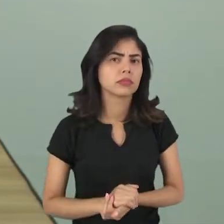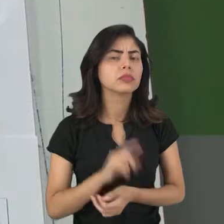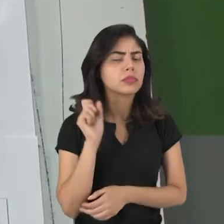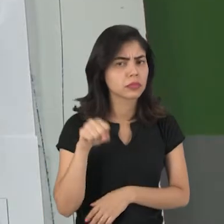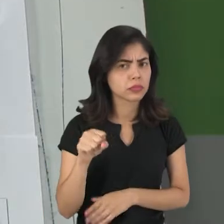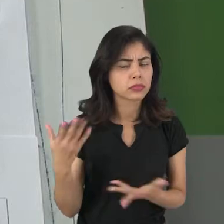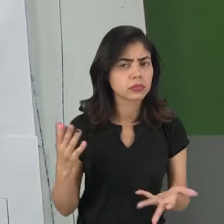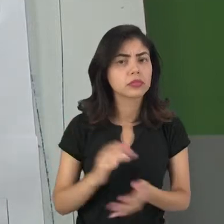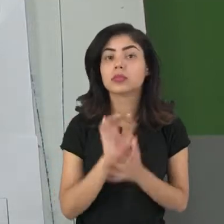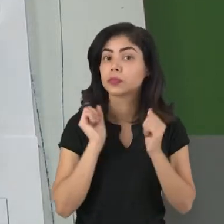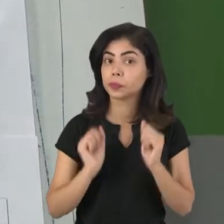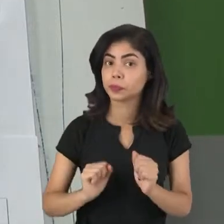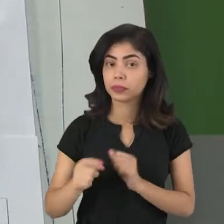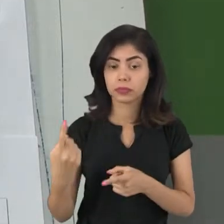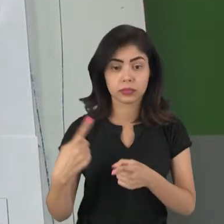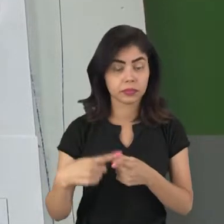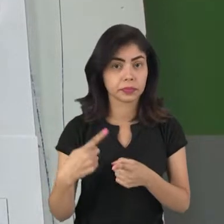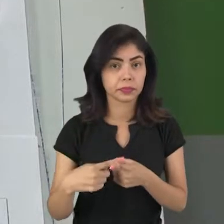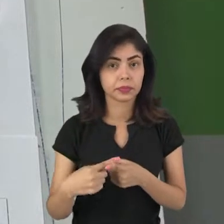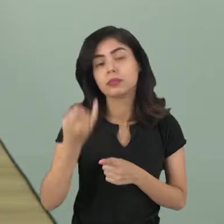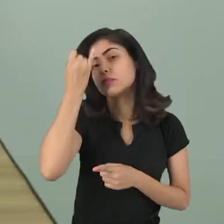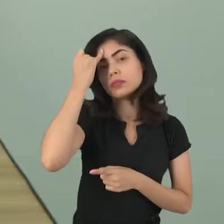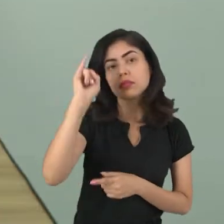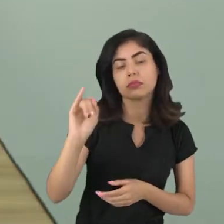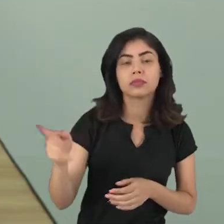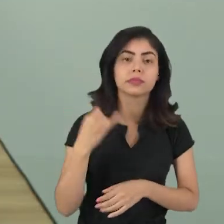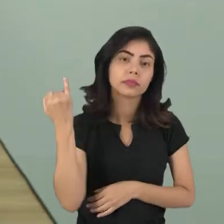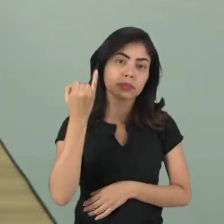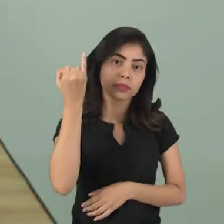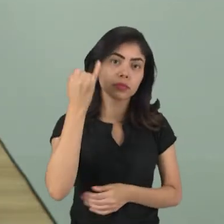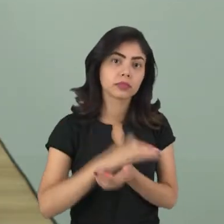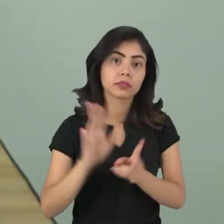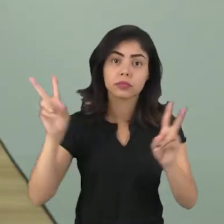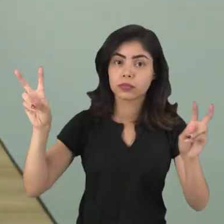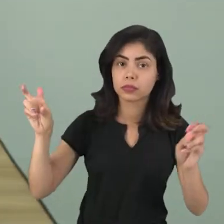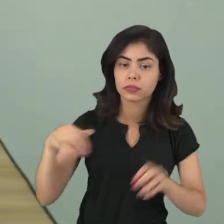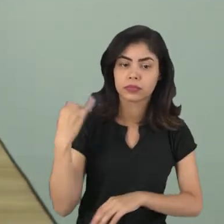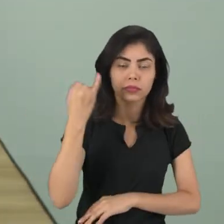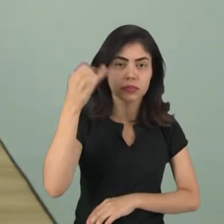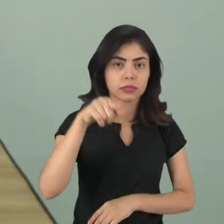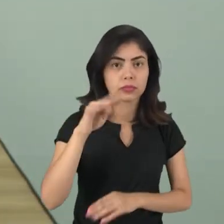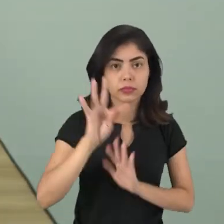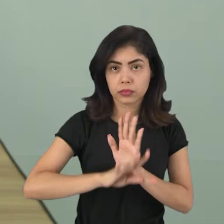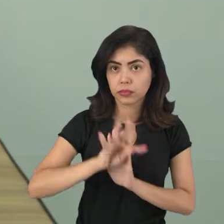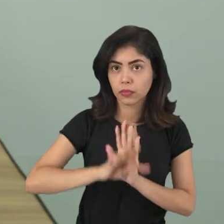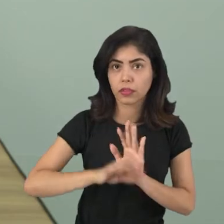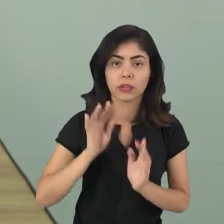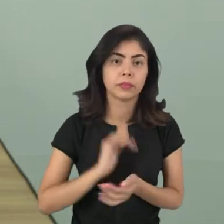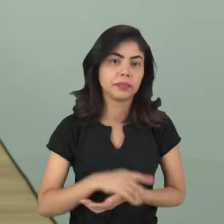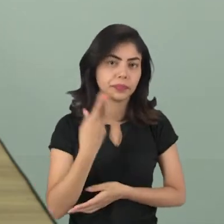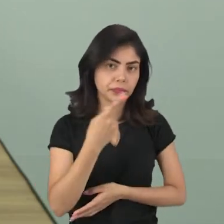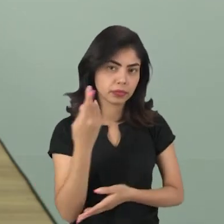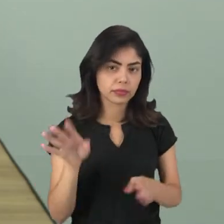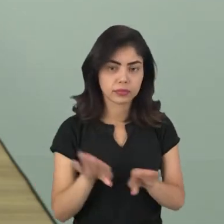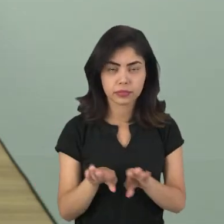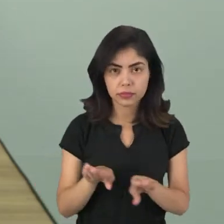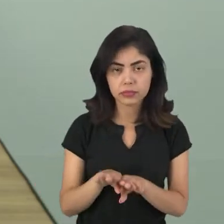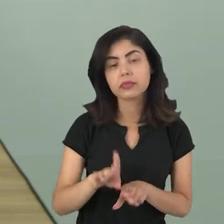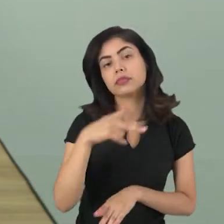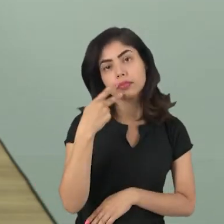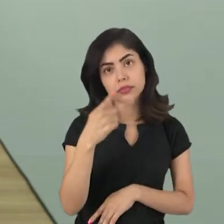professora? Posso, porque essa não é a ideia central, né? O assunto principal que trata o texto. Ele fala sobre poluição das